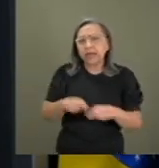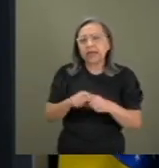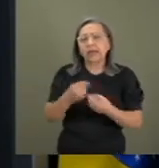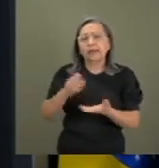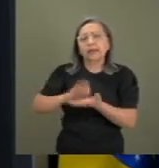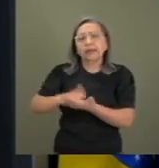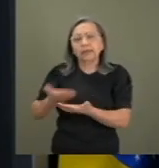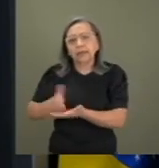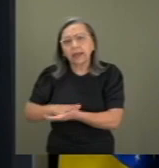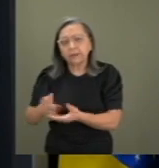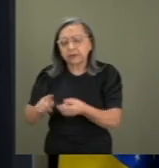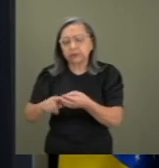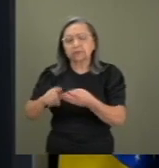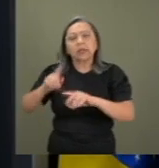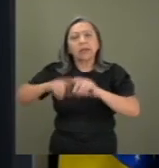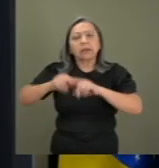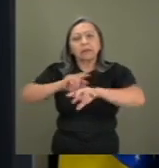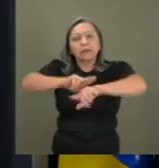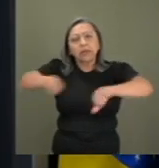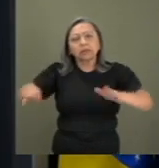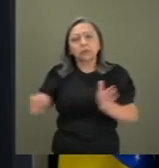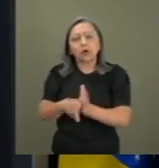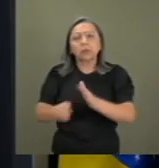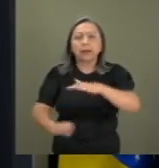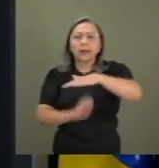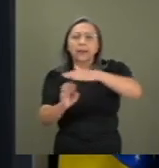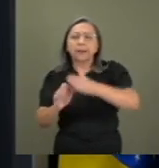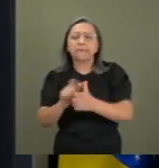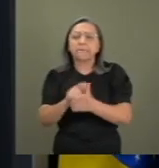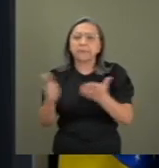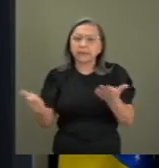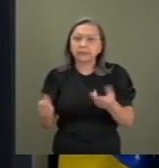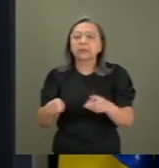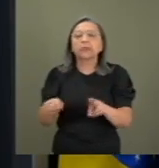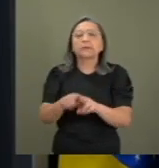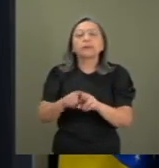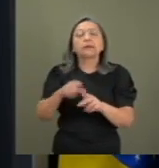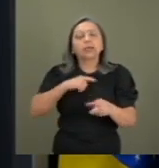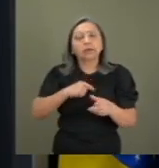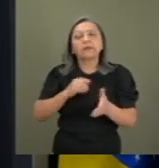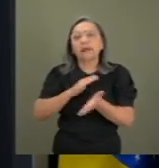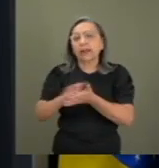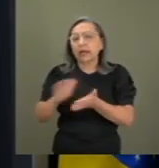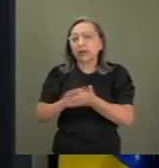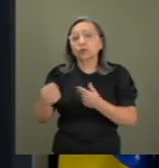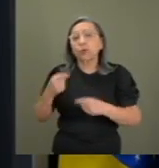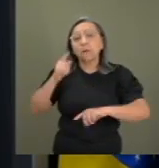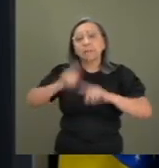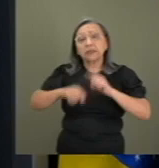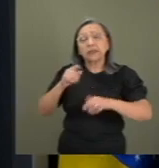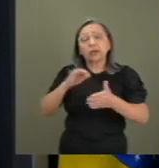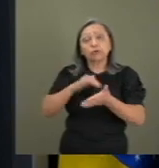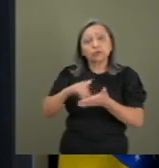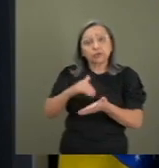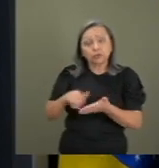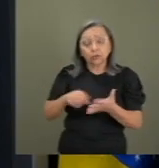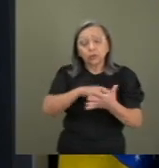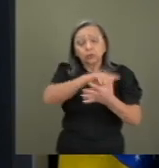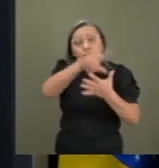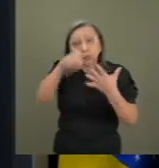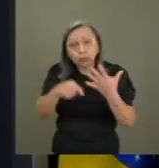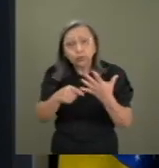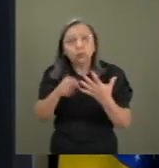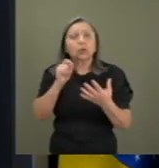intérpretes, equipamentos para a imprensa e ainda houve até gasto com material de escritório. Tudo isso